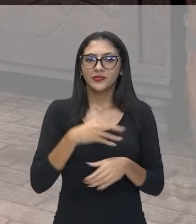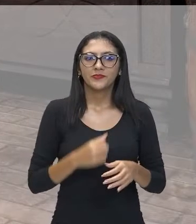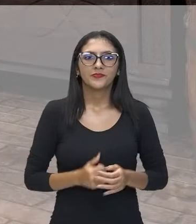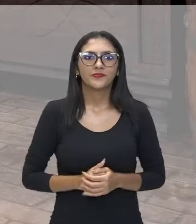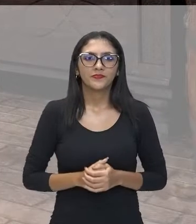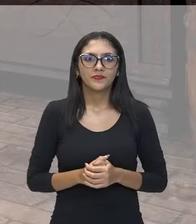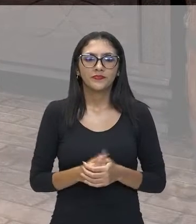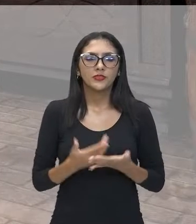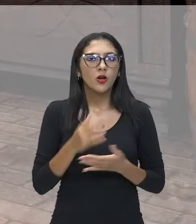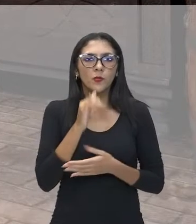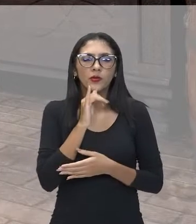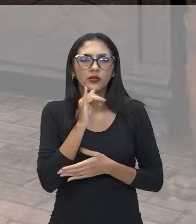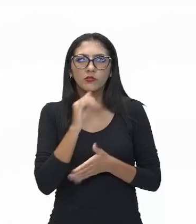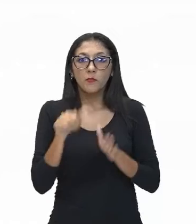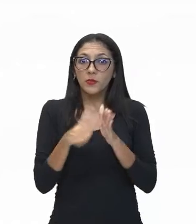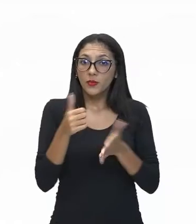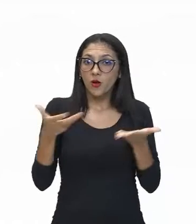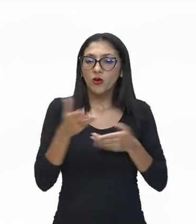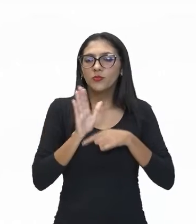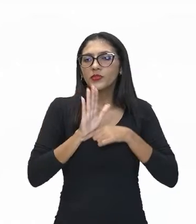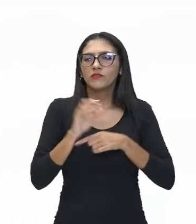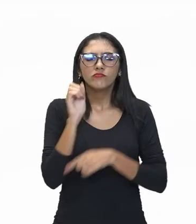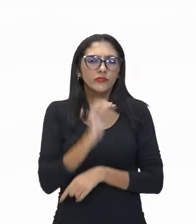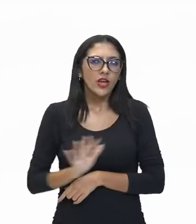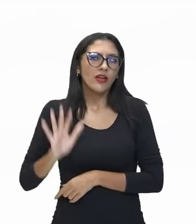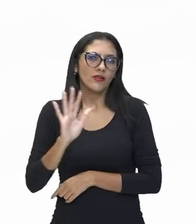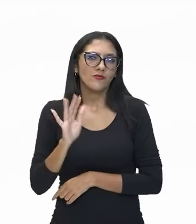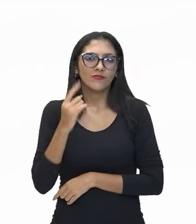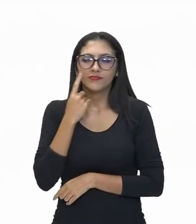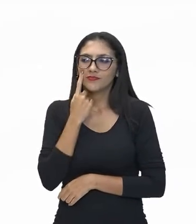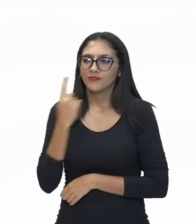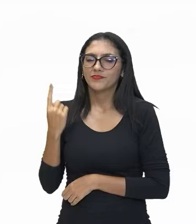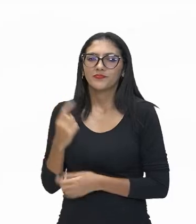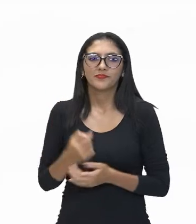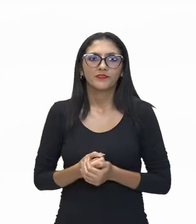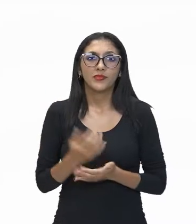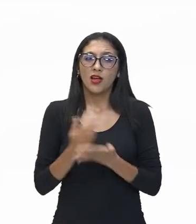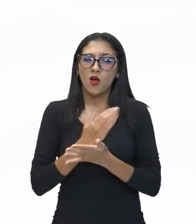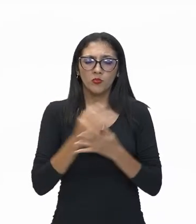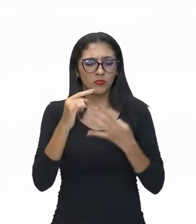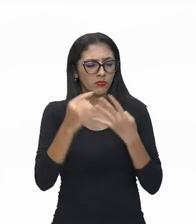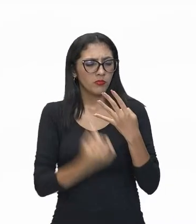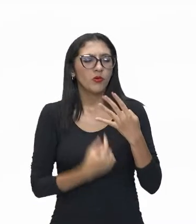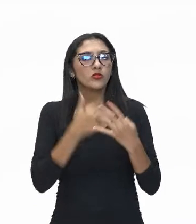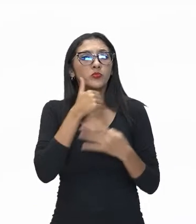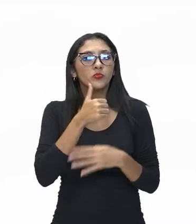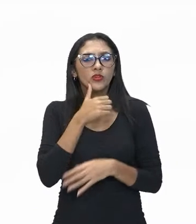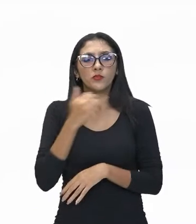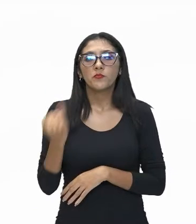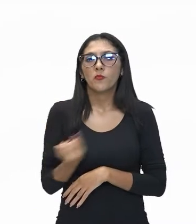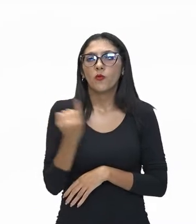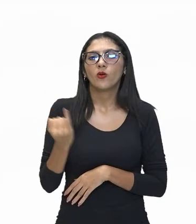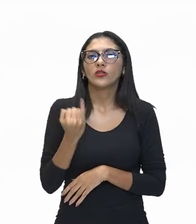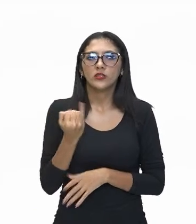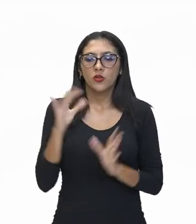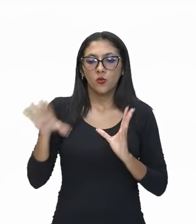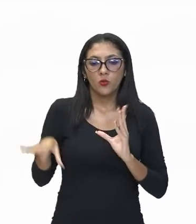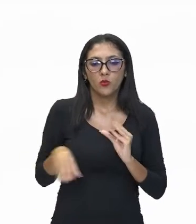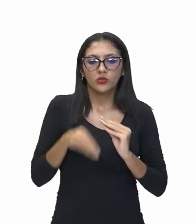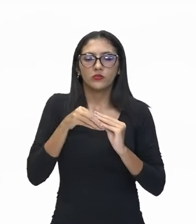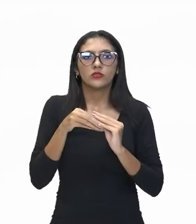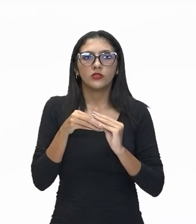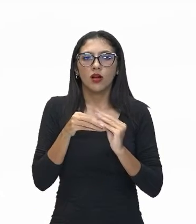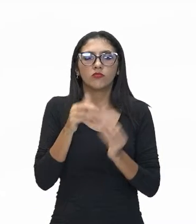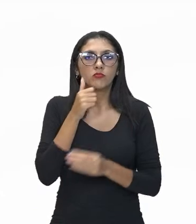das mulheres de uma forma geral. Olha só. Aqui eu trouxe algumas mulheres importantes para a contribuição feminina de uma